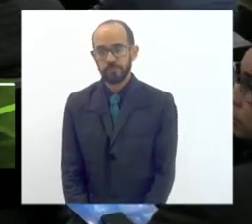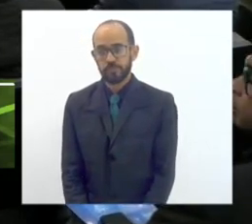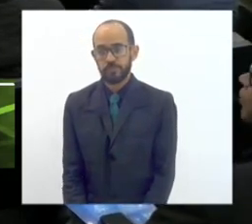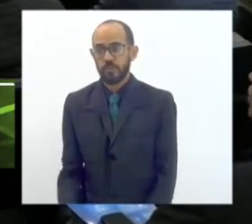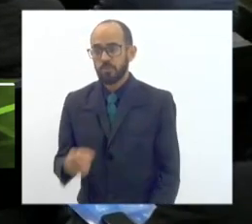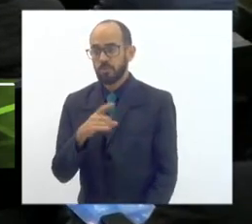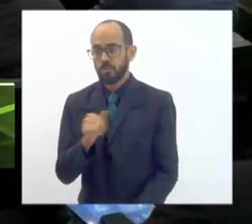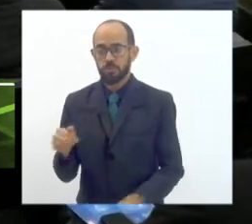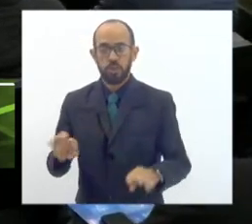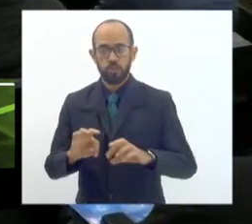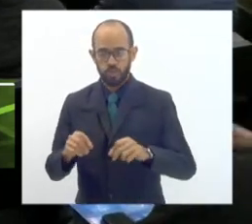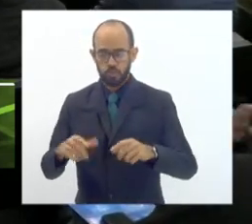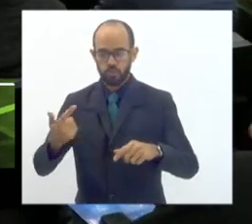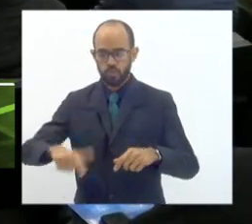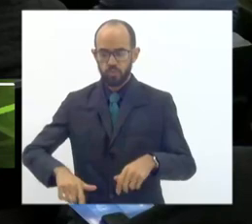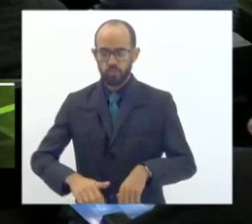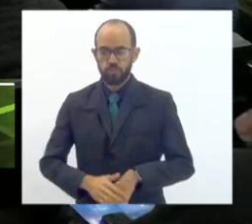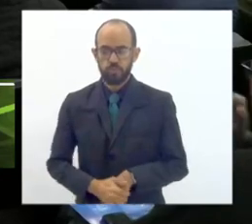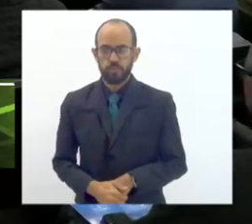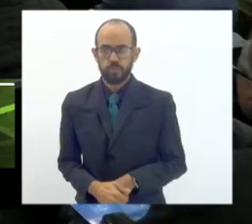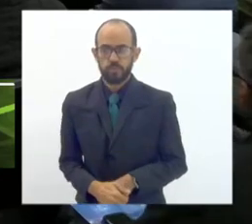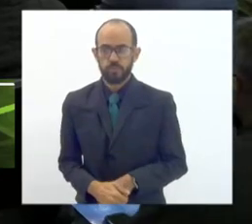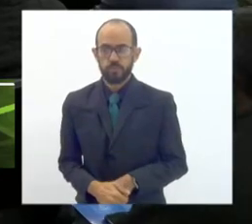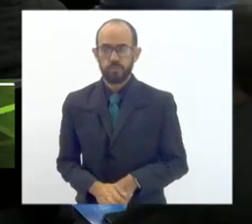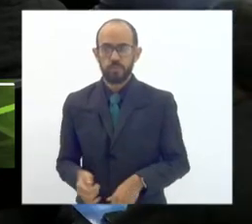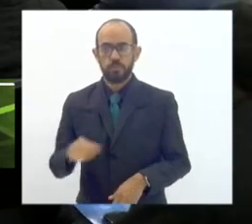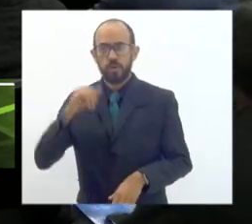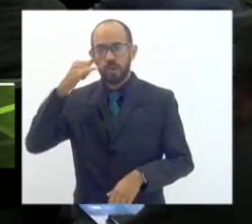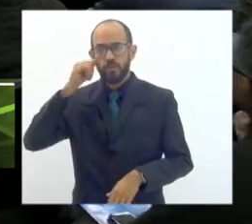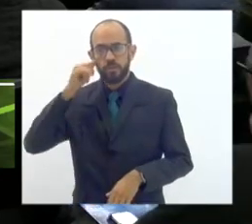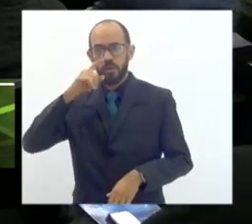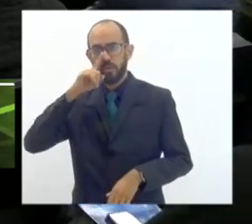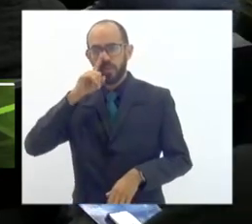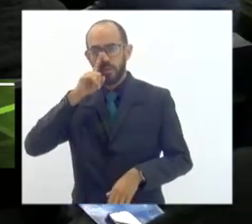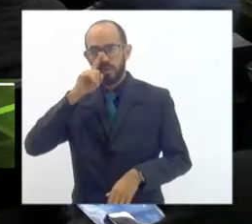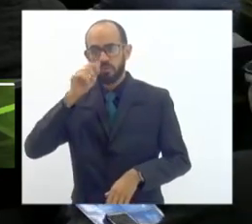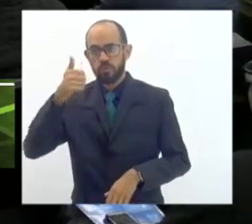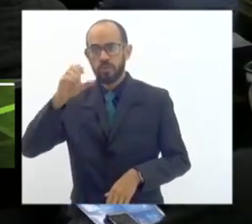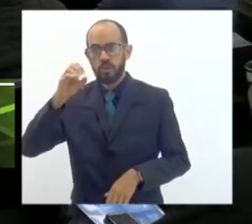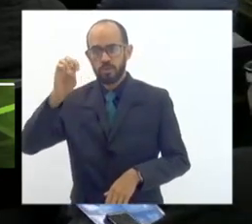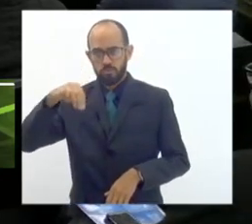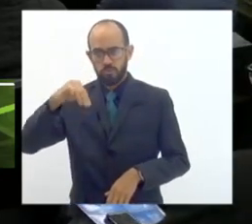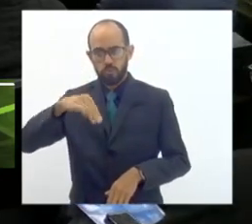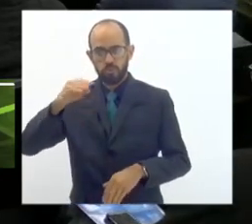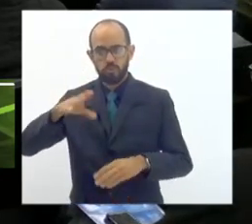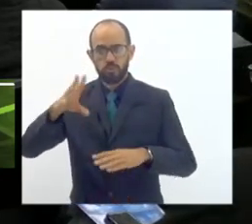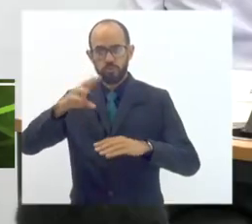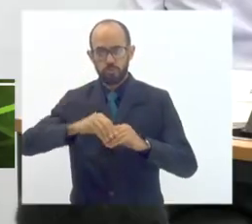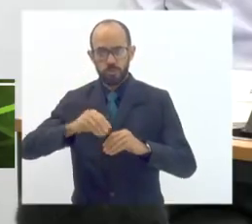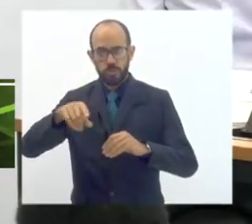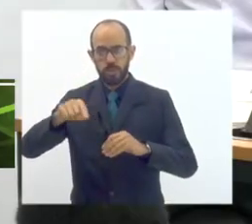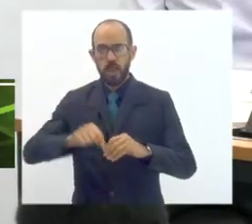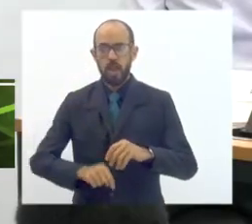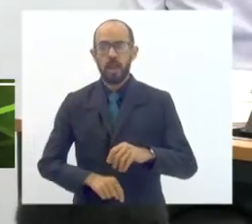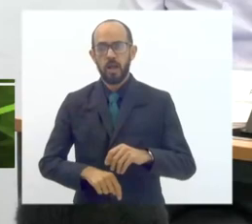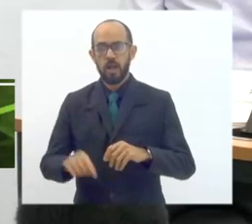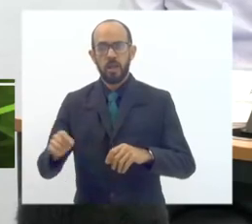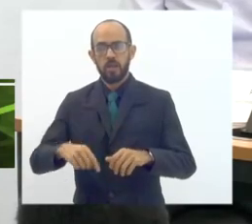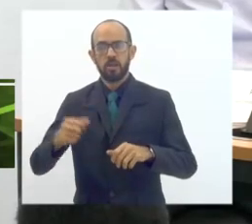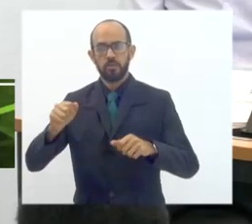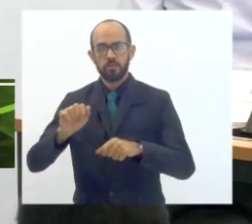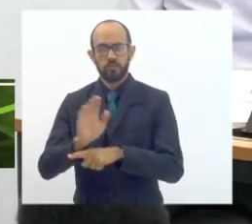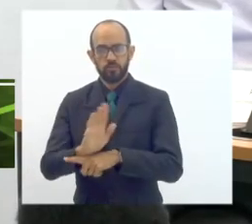Bom dia a todos mais uma vez. Para não correr o risco de passar, porque eu com certeza iria passar, fizemos um vídeo bem explicativo, bem